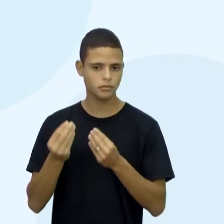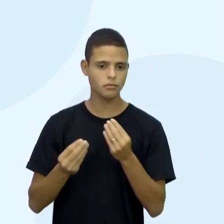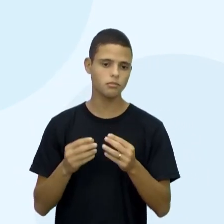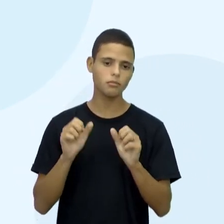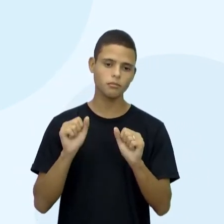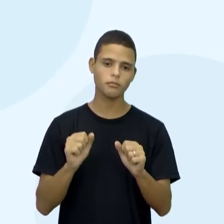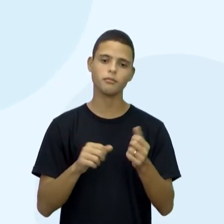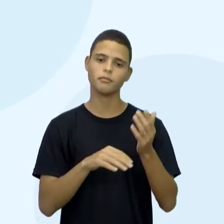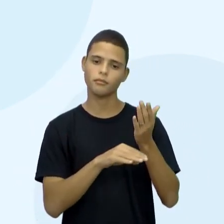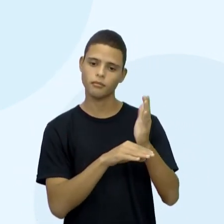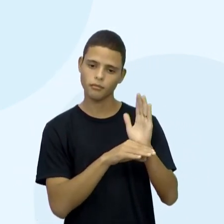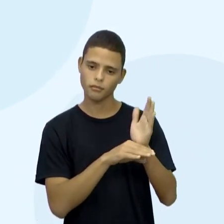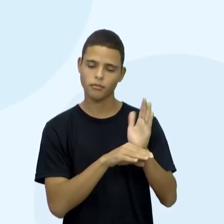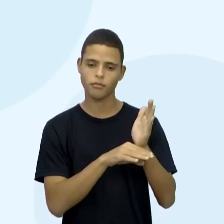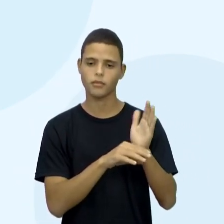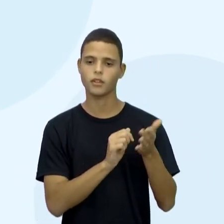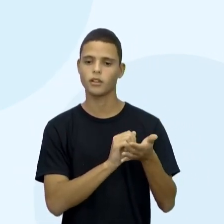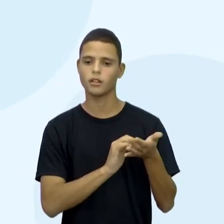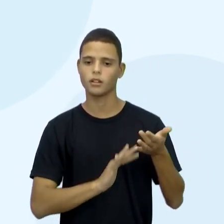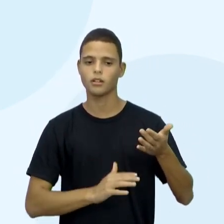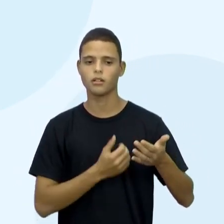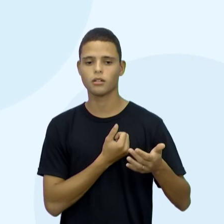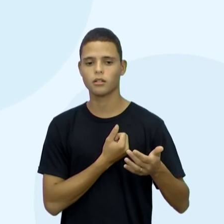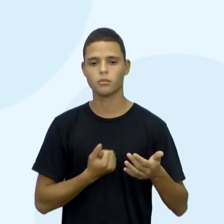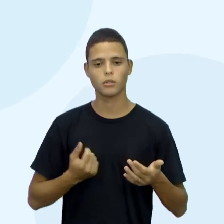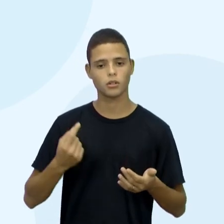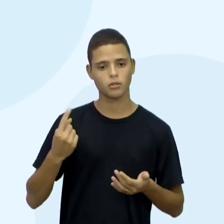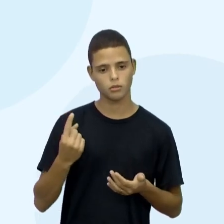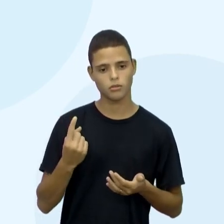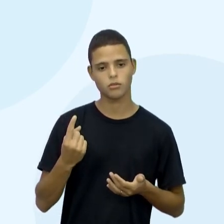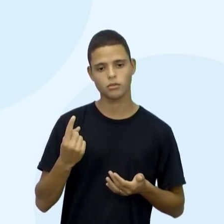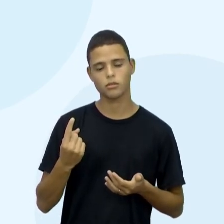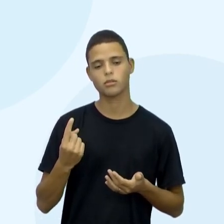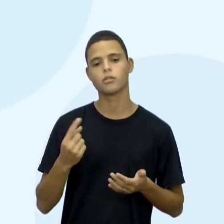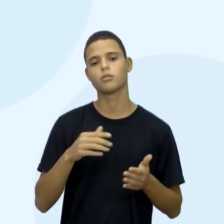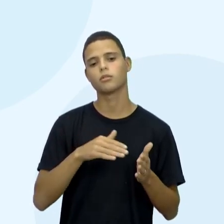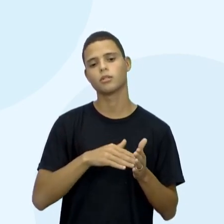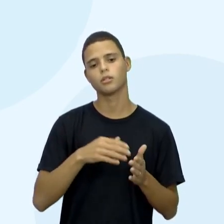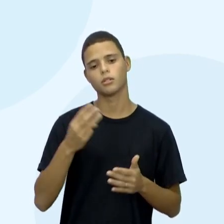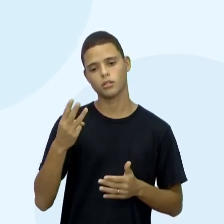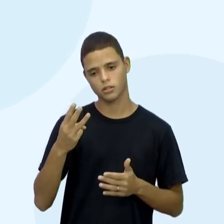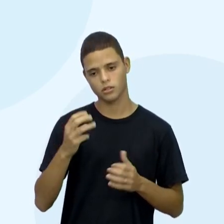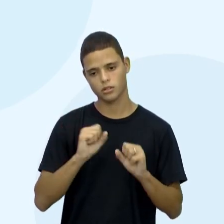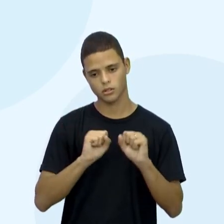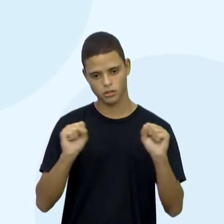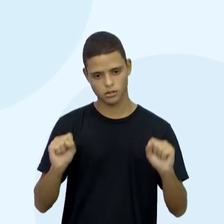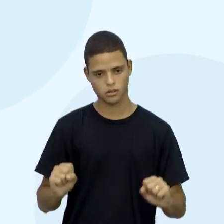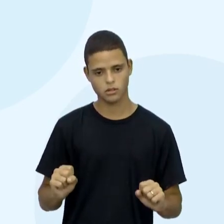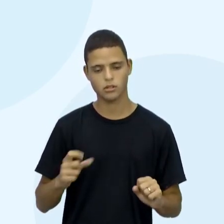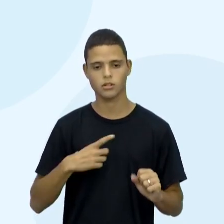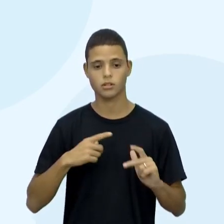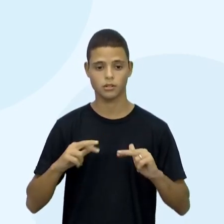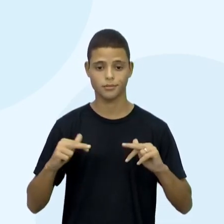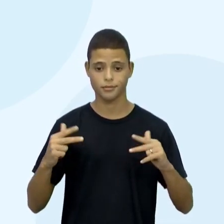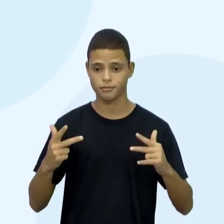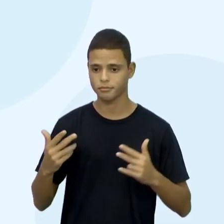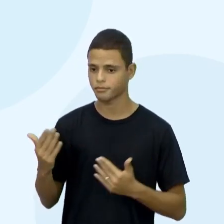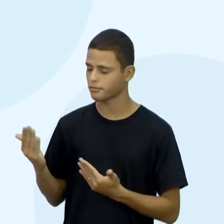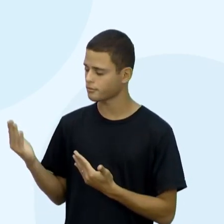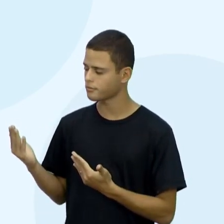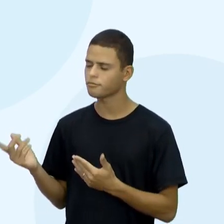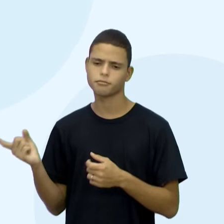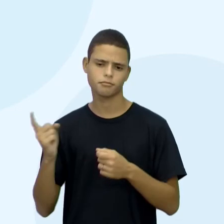a gente fez uma aula, tem um vídeo aí que foi feito lá na atividade 1, a sistematização 3. Coloquei o link aí para vocês, ó.